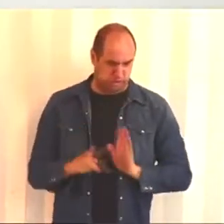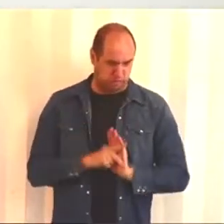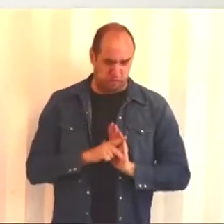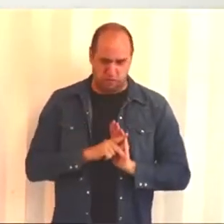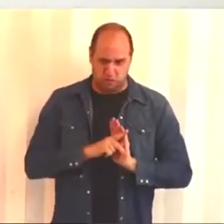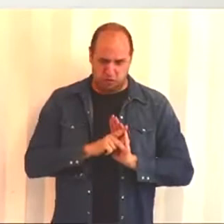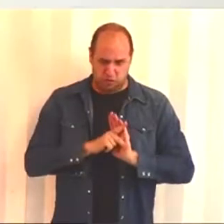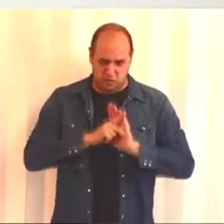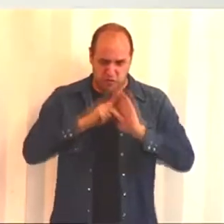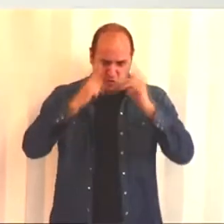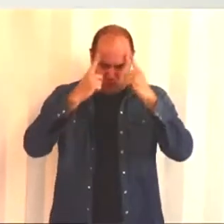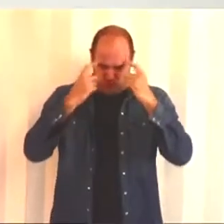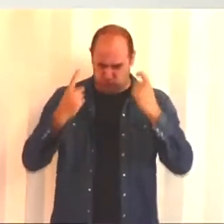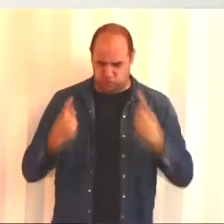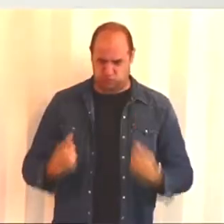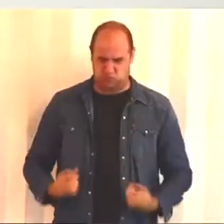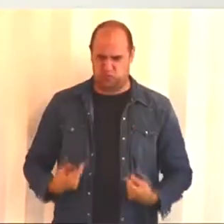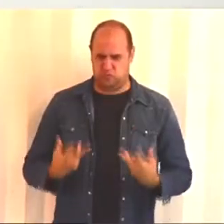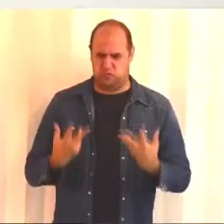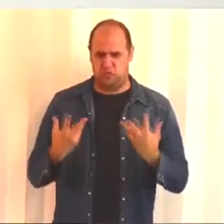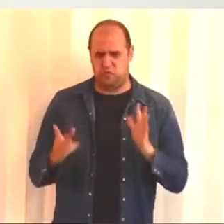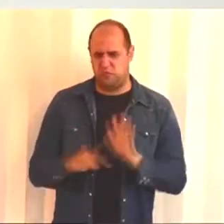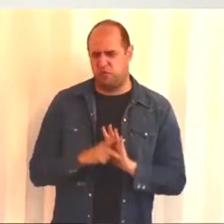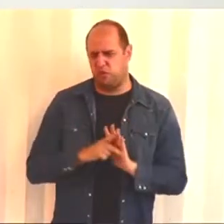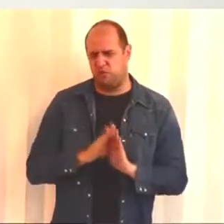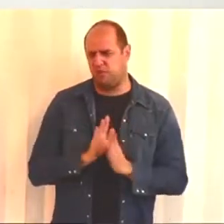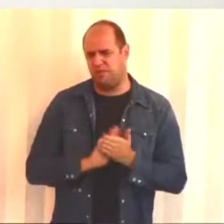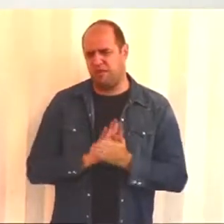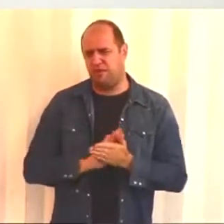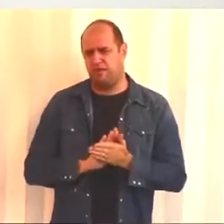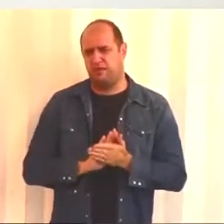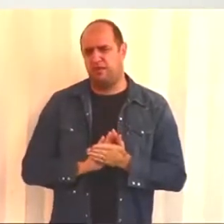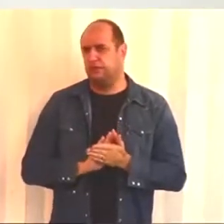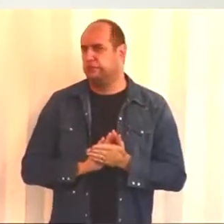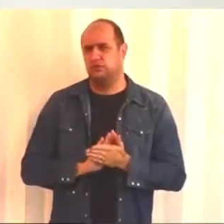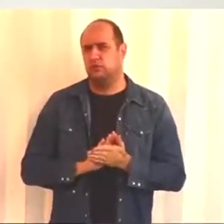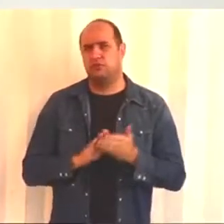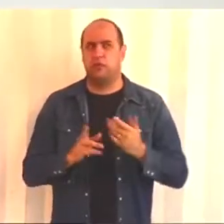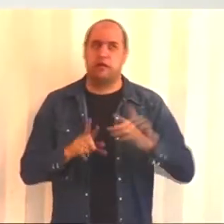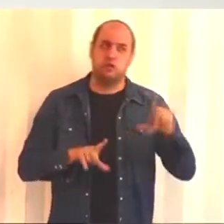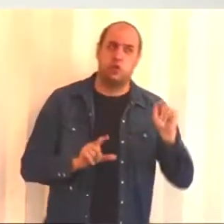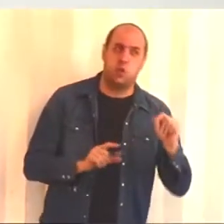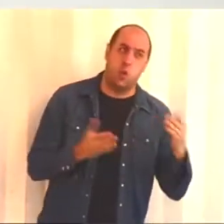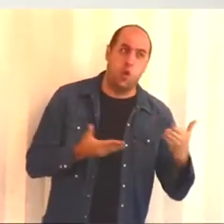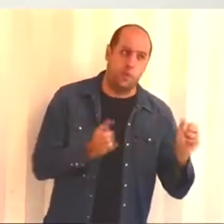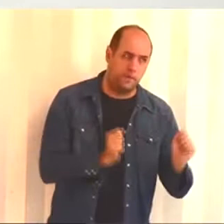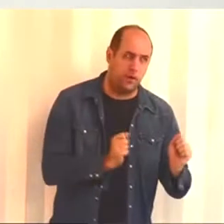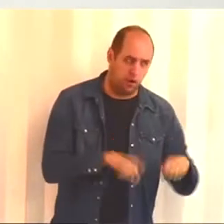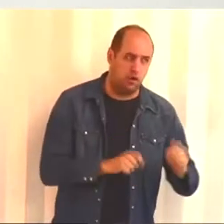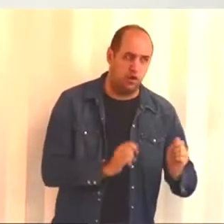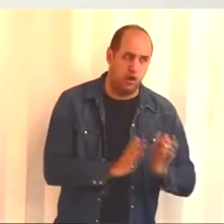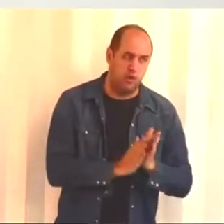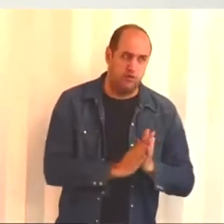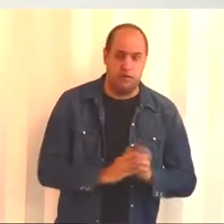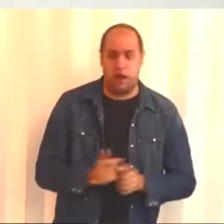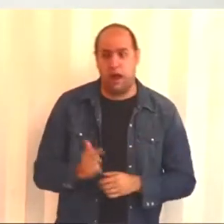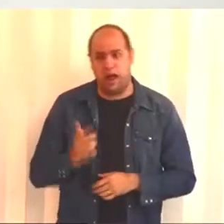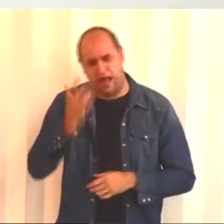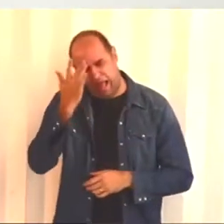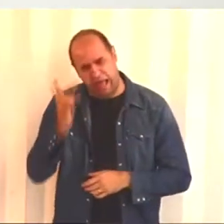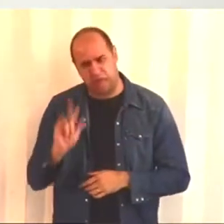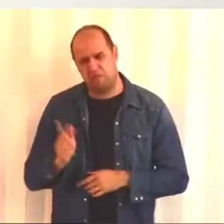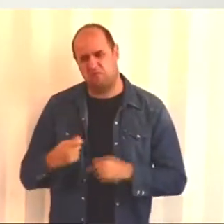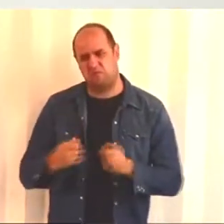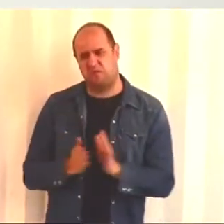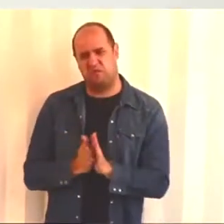que eu tenho que enfrentar que nortearão a minha vida e dirão, hoje é tempo de louvar a Deus. Não, hoje não é tempo de louvar a Deus. É bem verdade que quando o povo